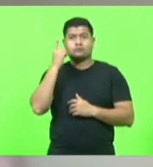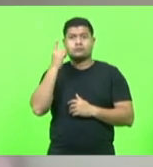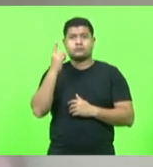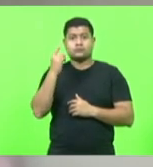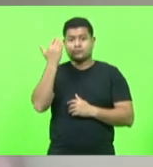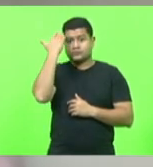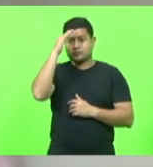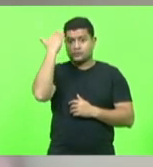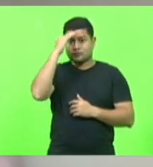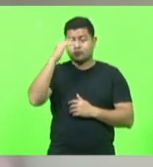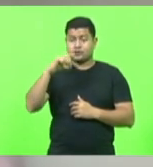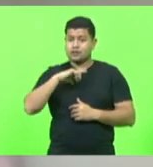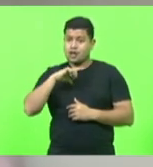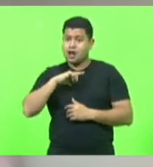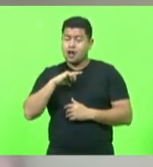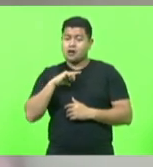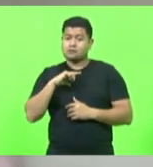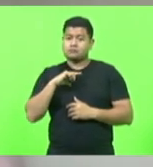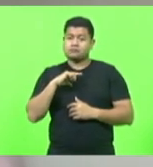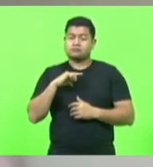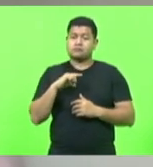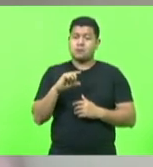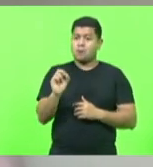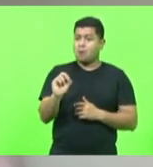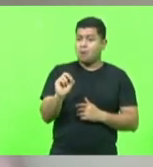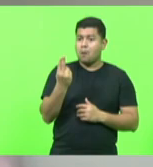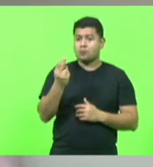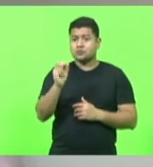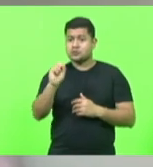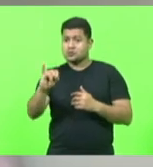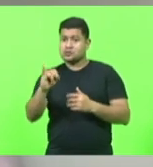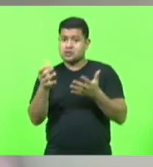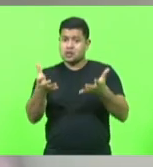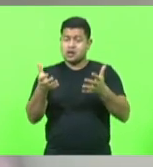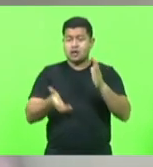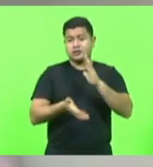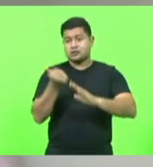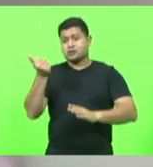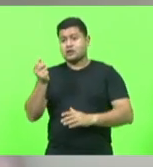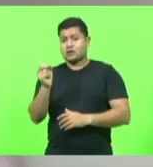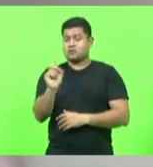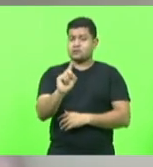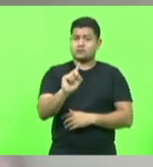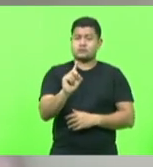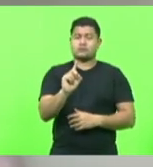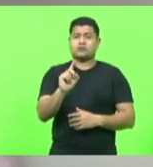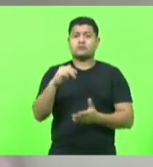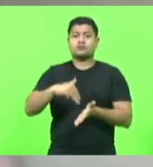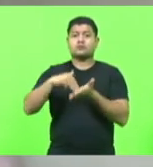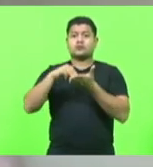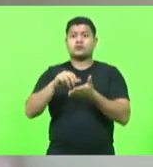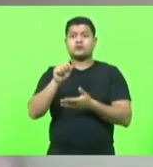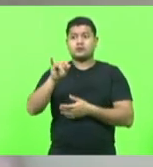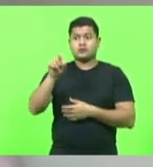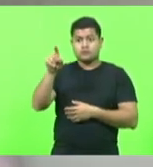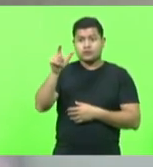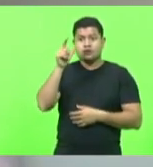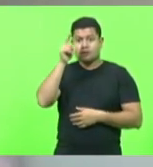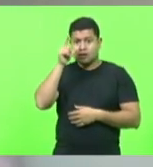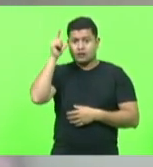entende que houve isso mesmo e se ele quer que eu retire ou não para daí a gente terminar. Deputado Laércio, se Vossa Excelência acha que essa